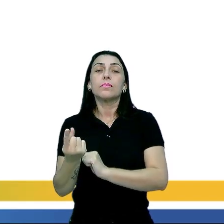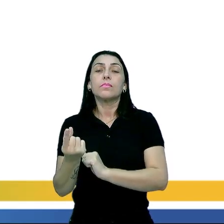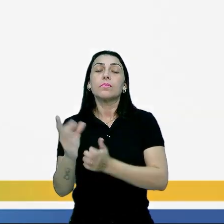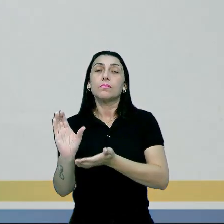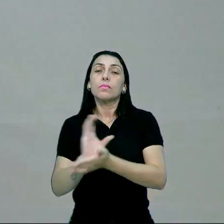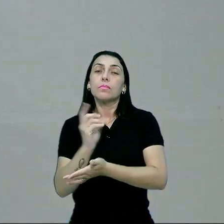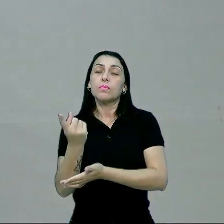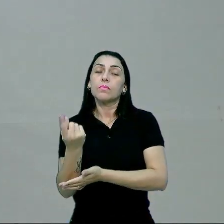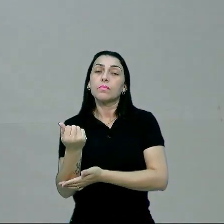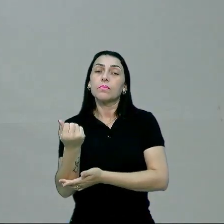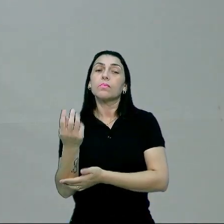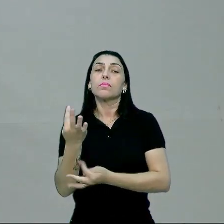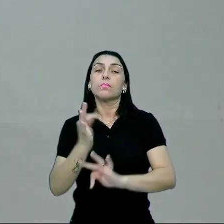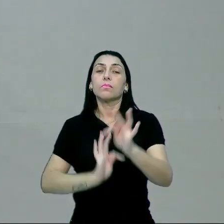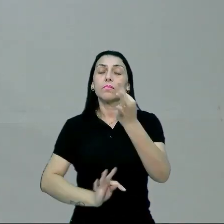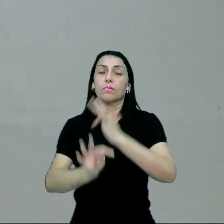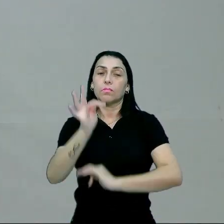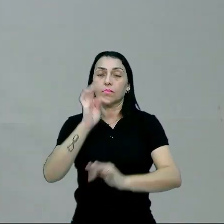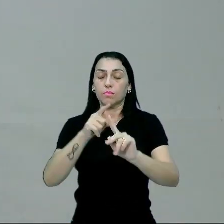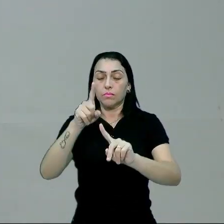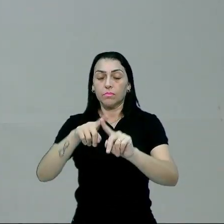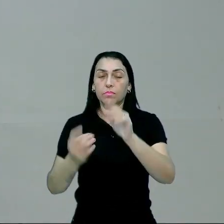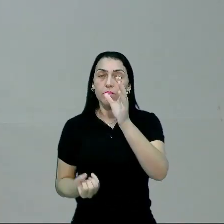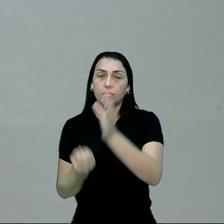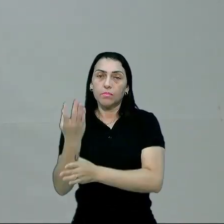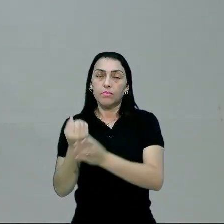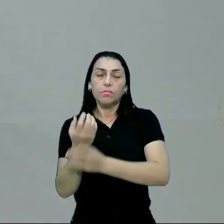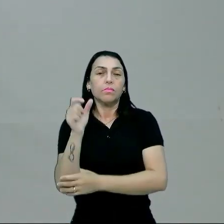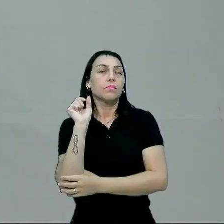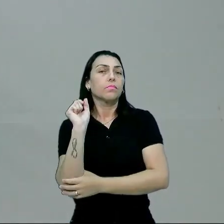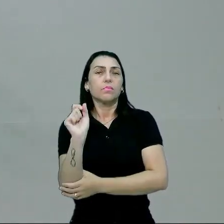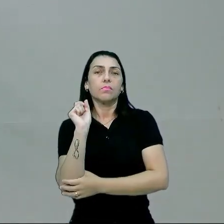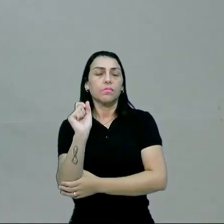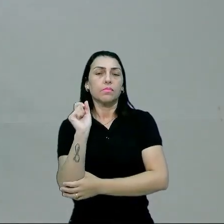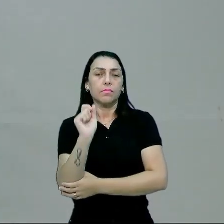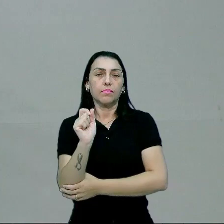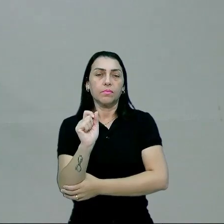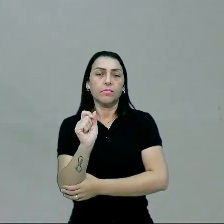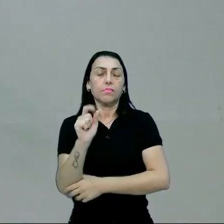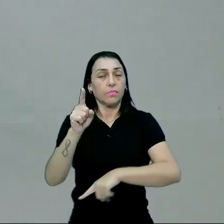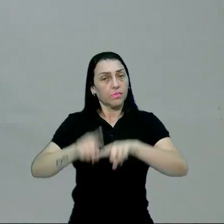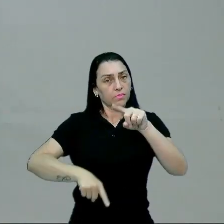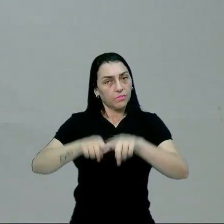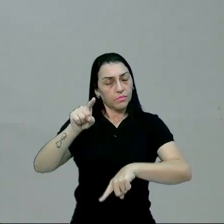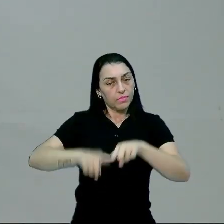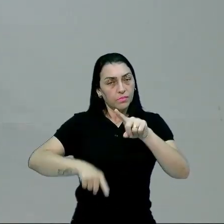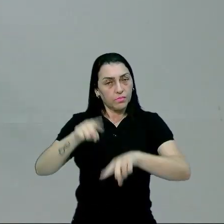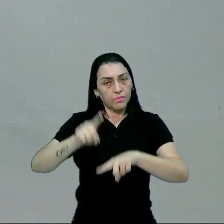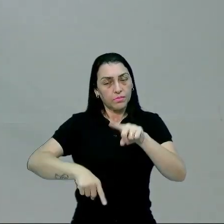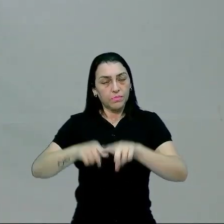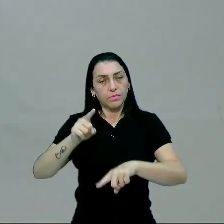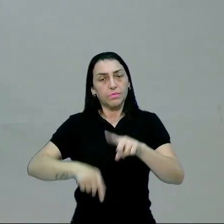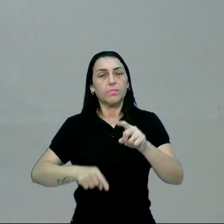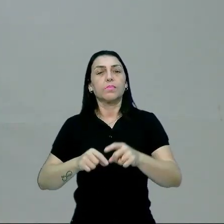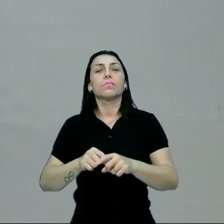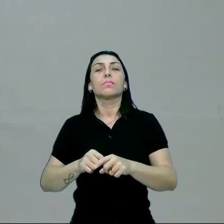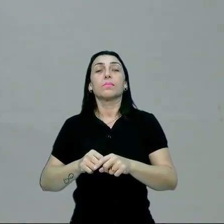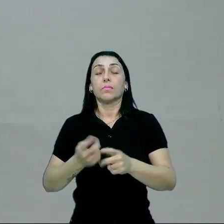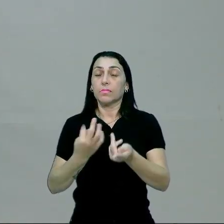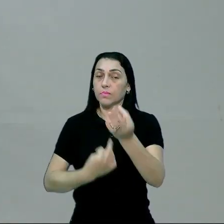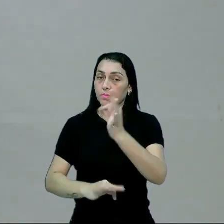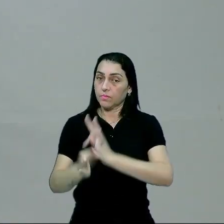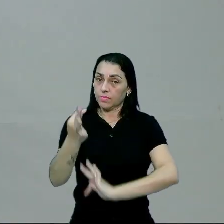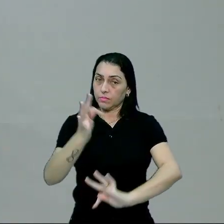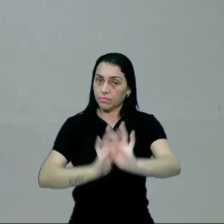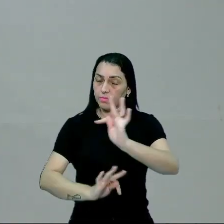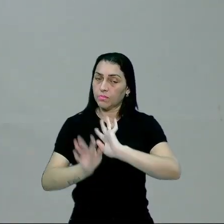tecnologia. Meios de produção acaba consistindo justamente nas ferramentas, nos instrumentos, nas